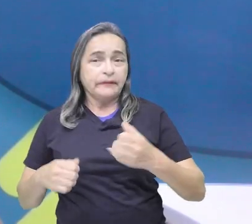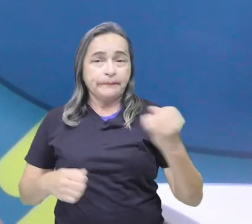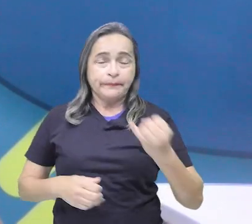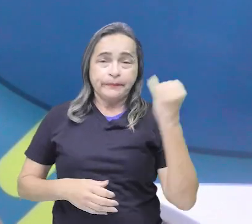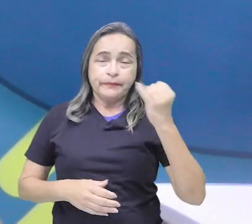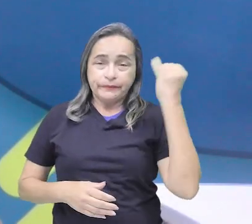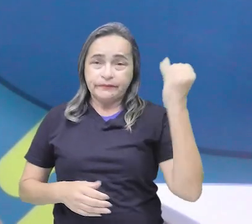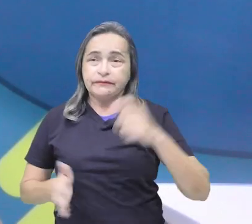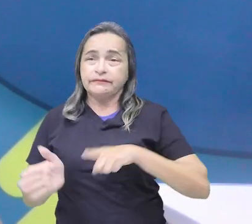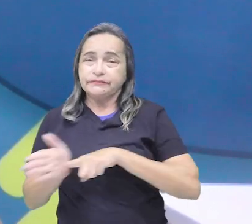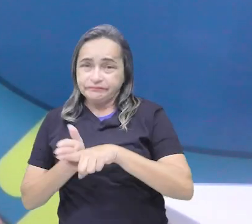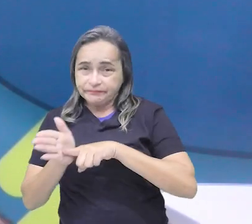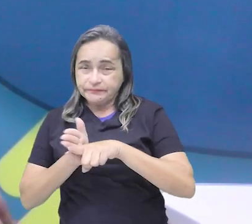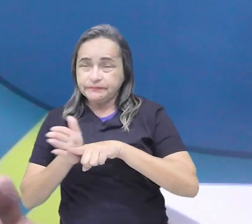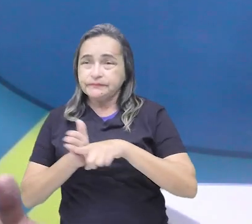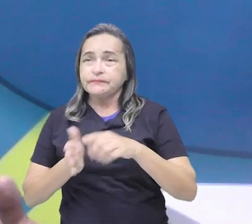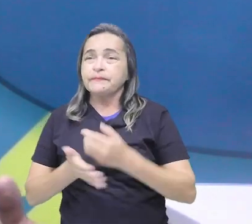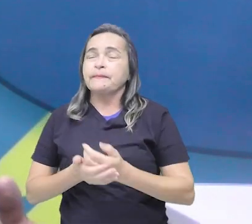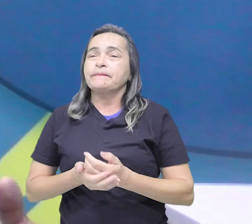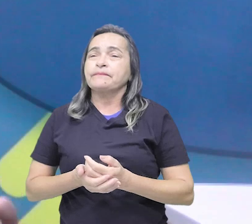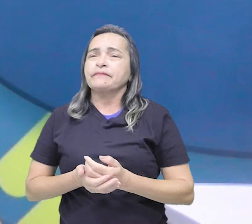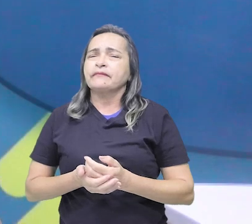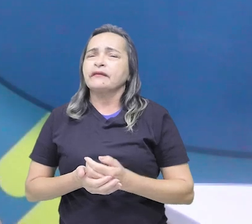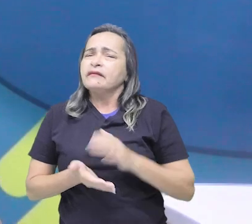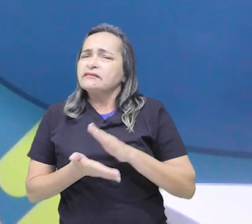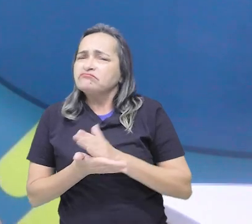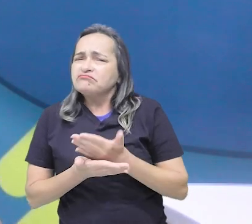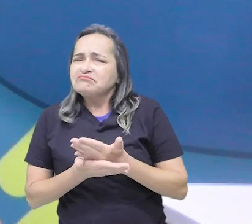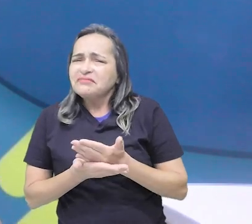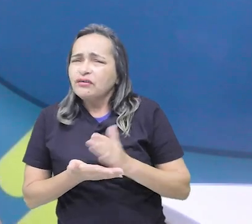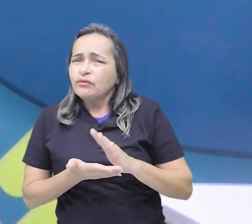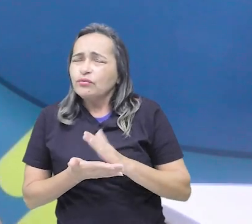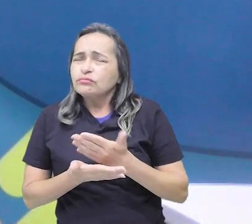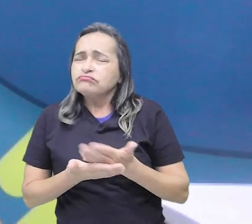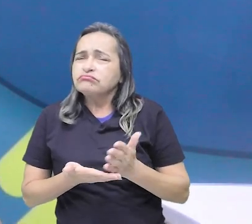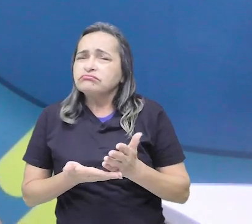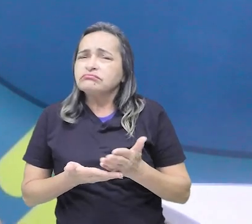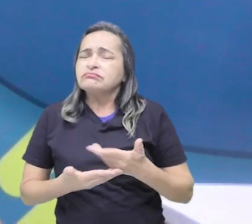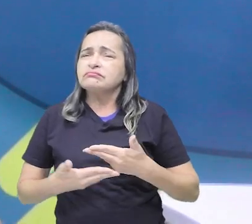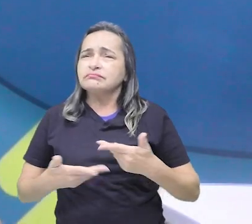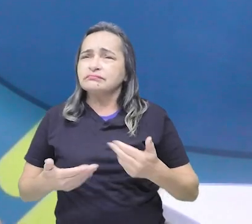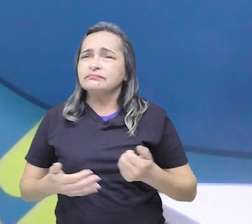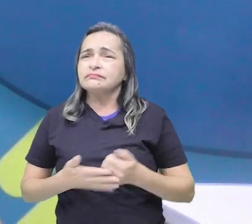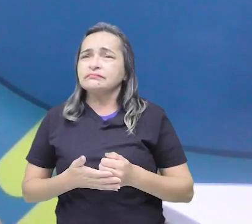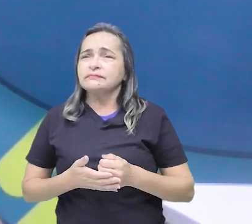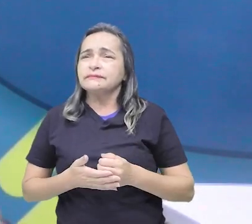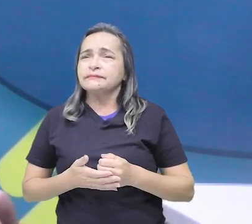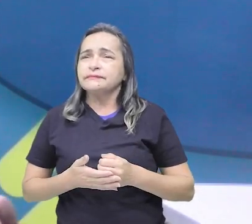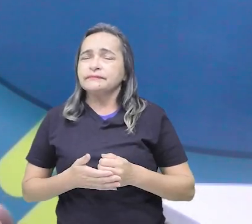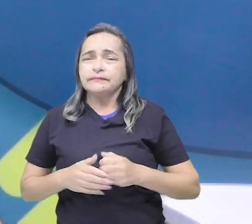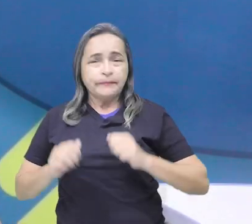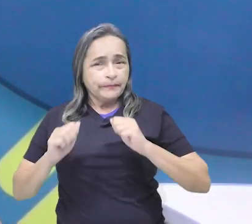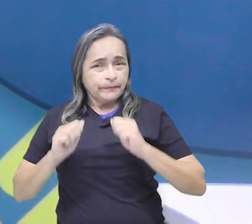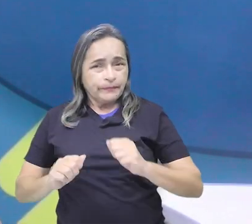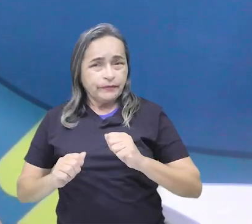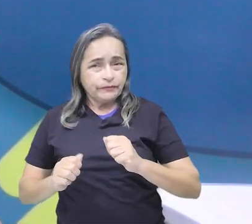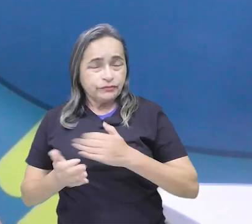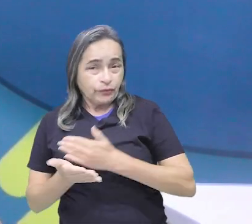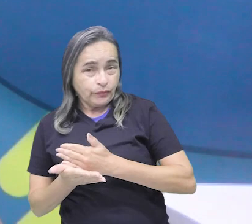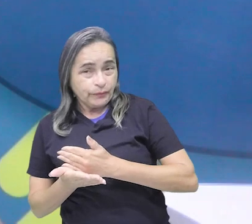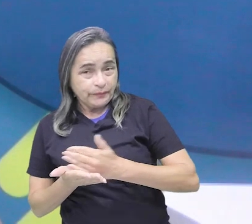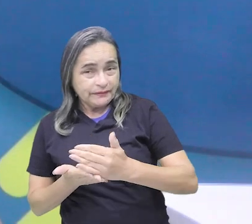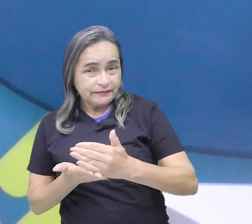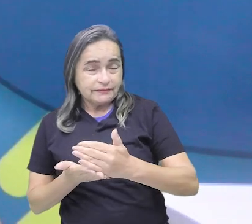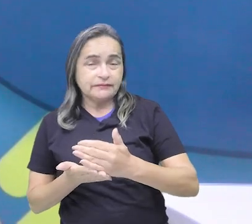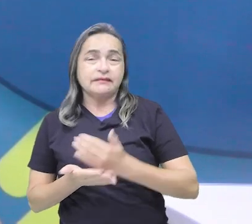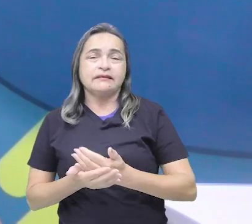nossos ouvintes que em alguns casos referentes também é interessante iniciar o rastreamento a partir dos